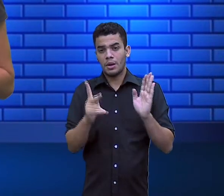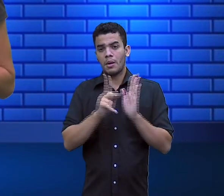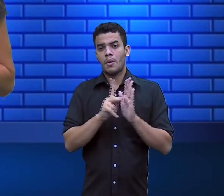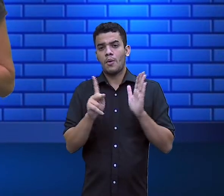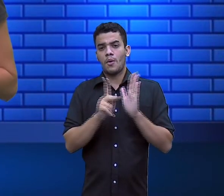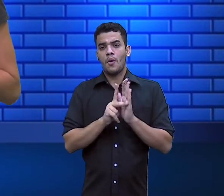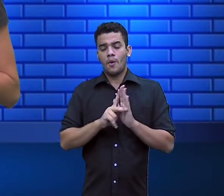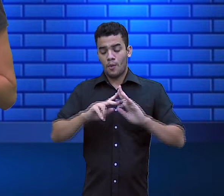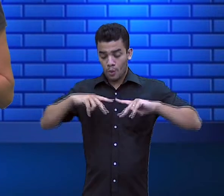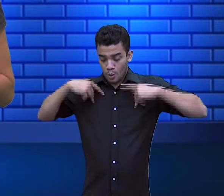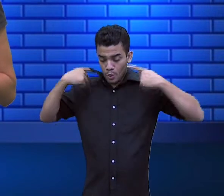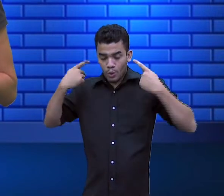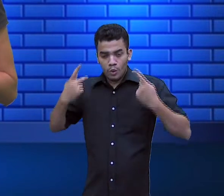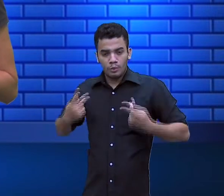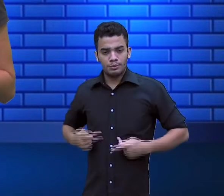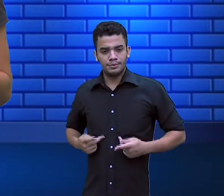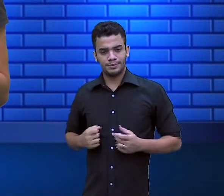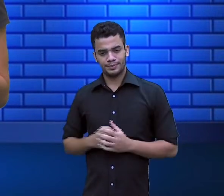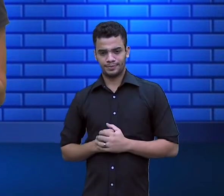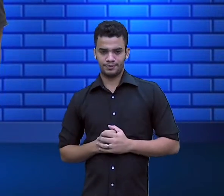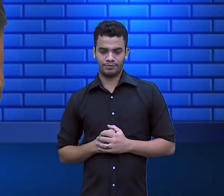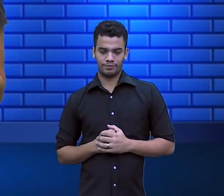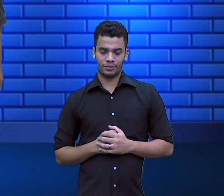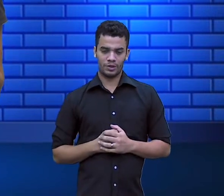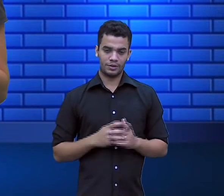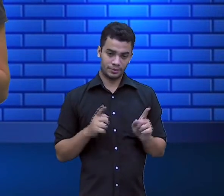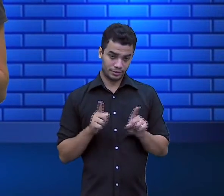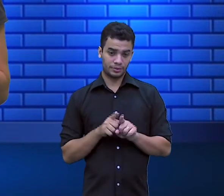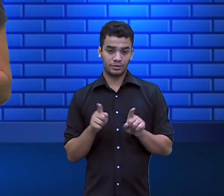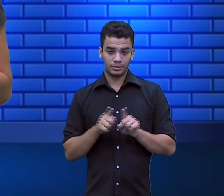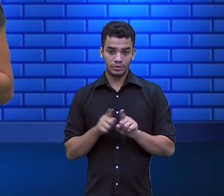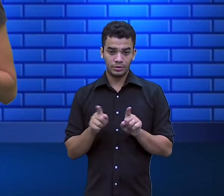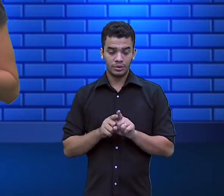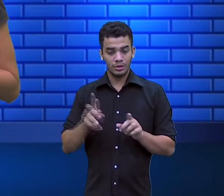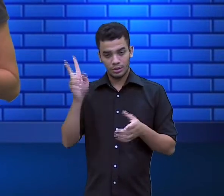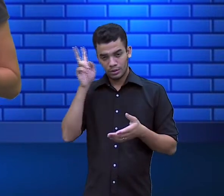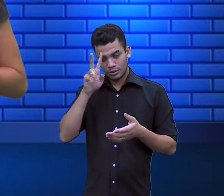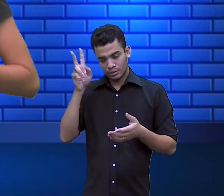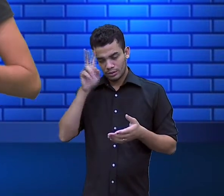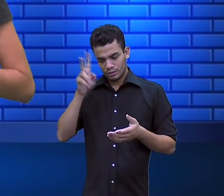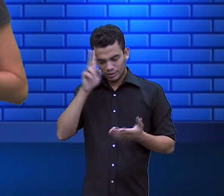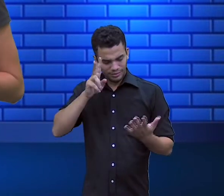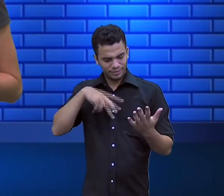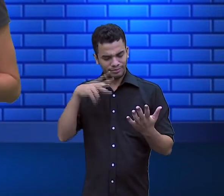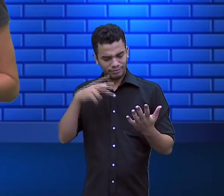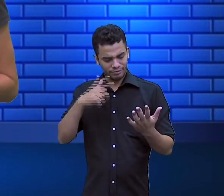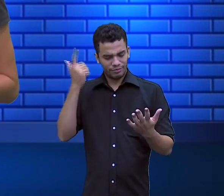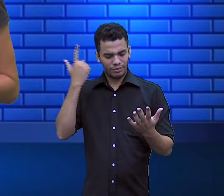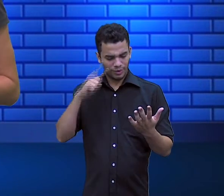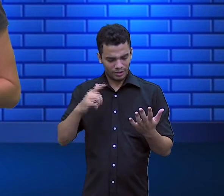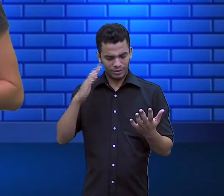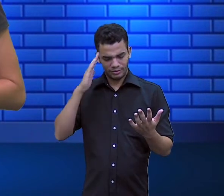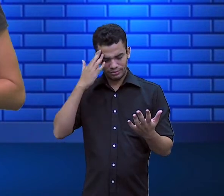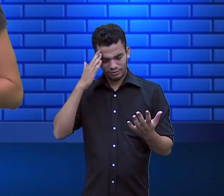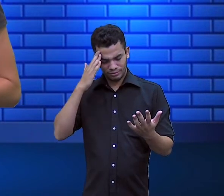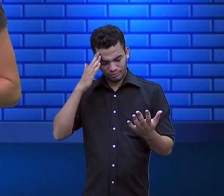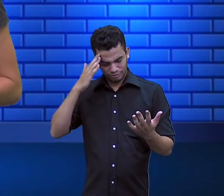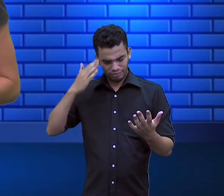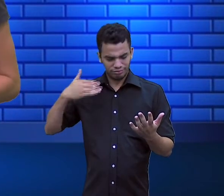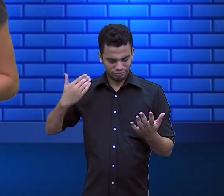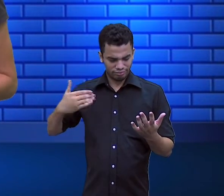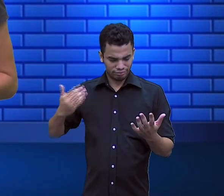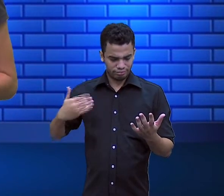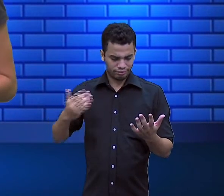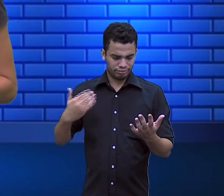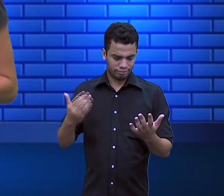personagens movimentam-se e a história desenrola-se, levando à